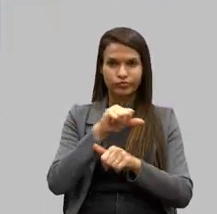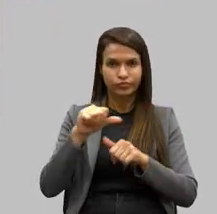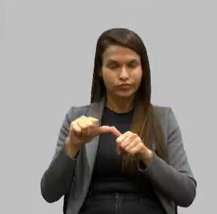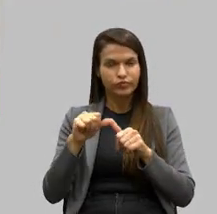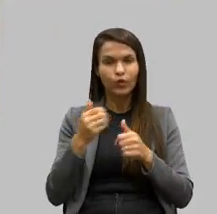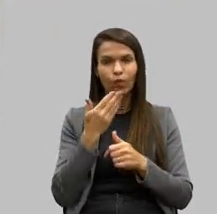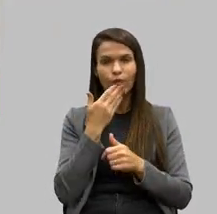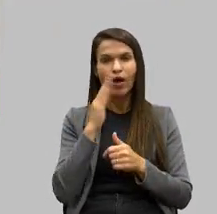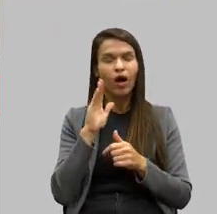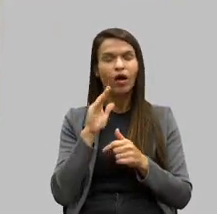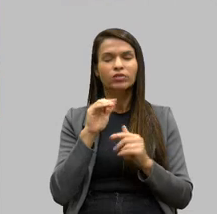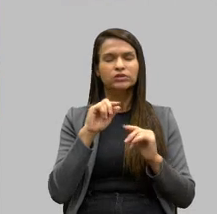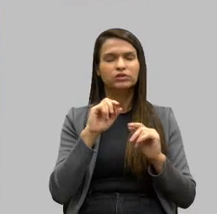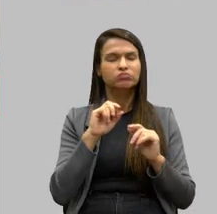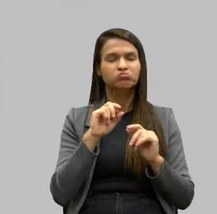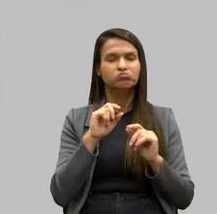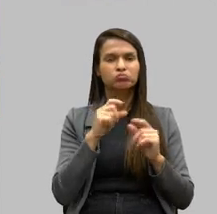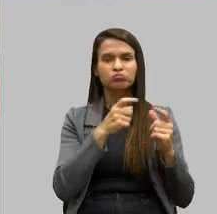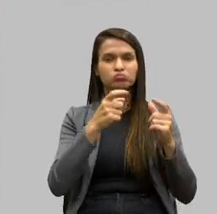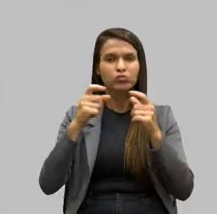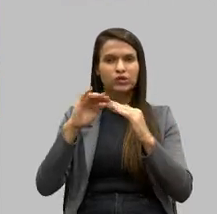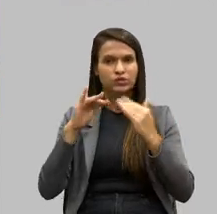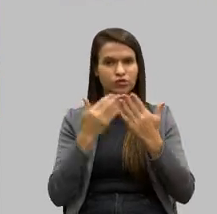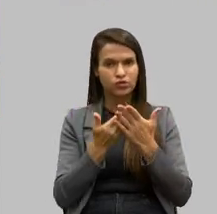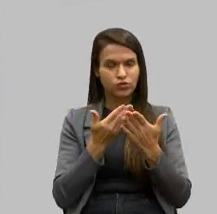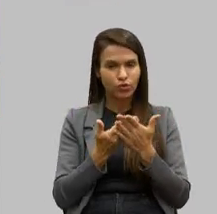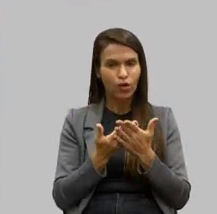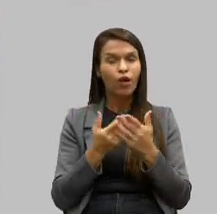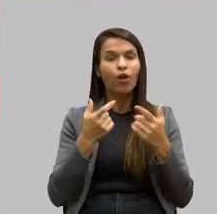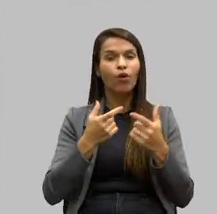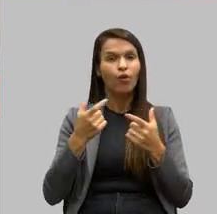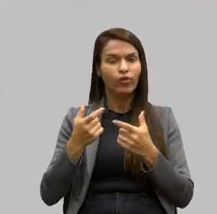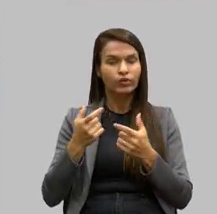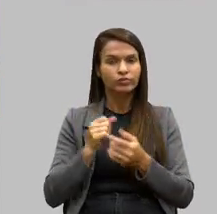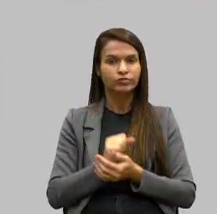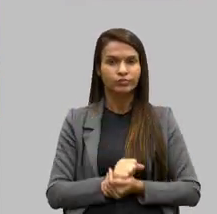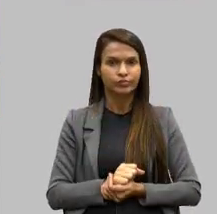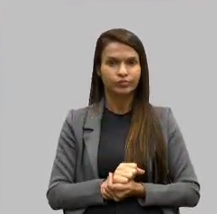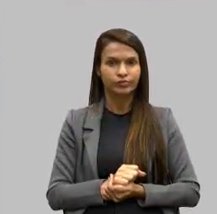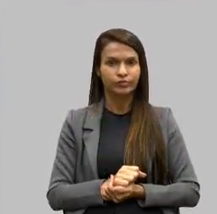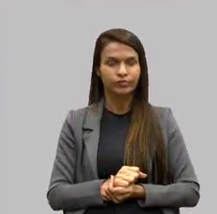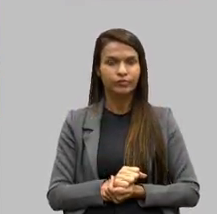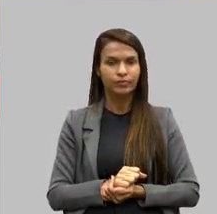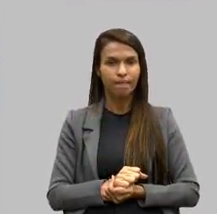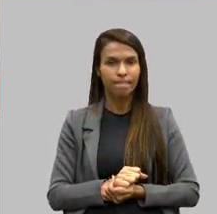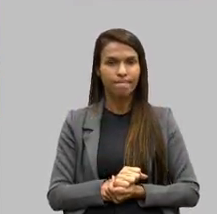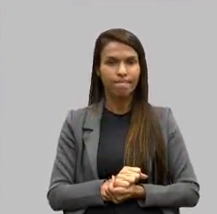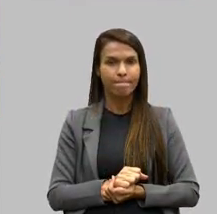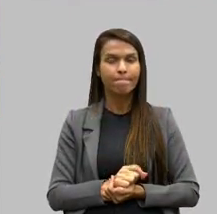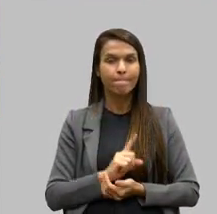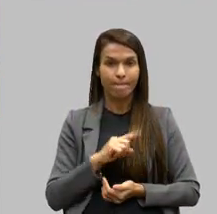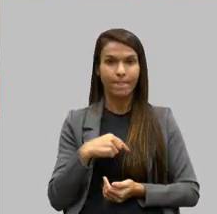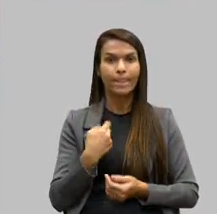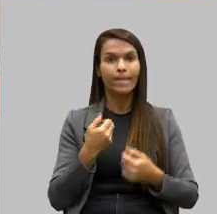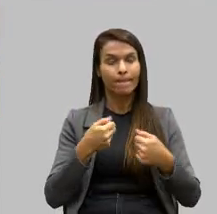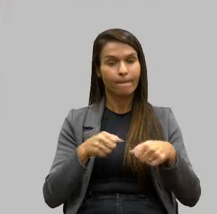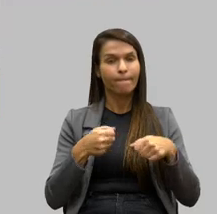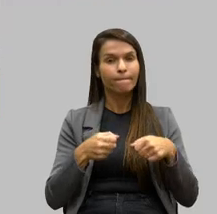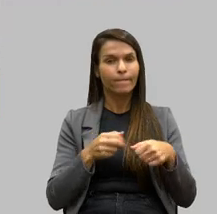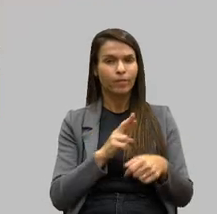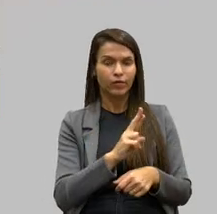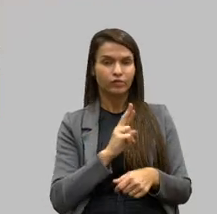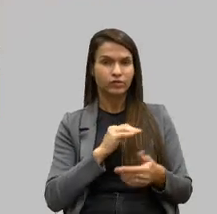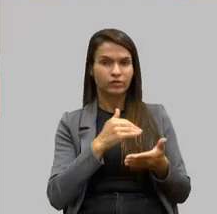quais seriam essas escolas e onde estariam localizadas? Enfim, nós precisamos de uma posição da